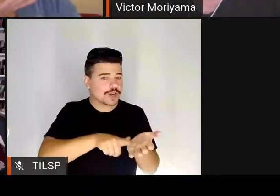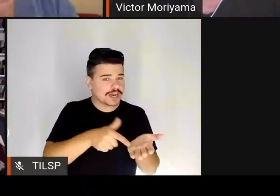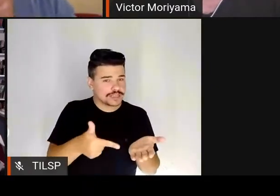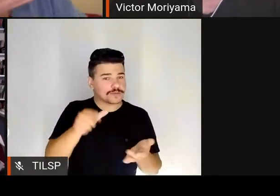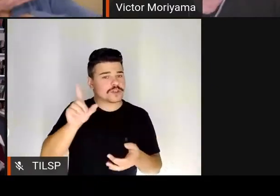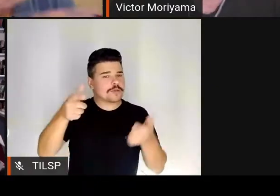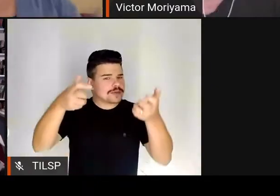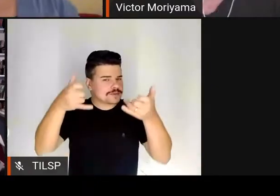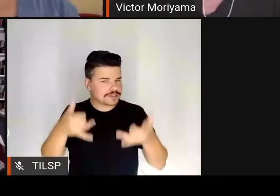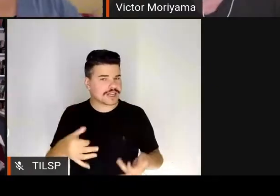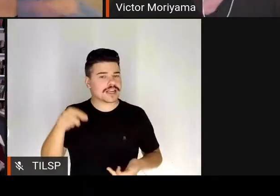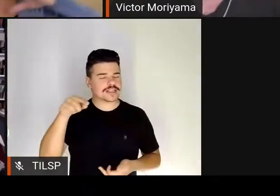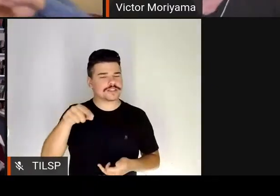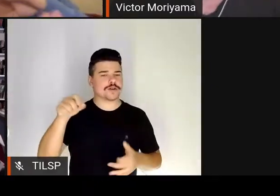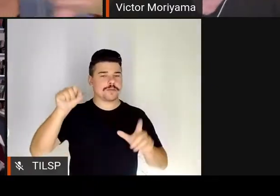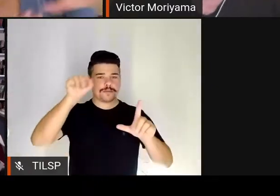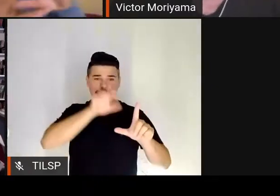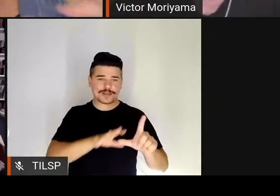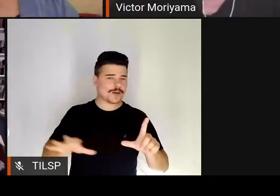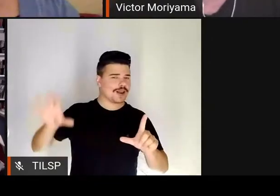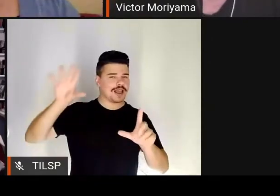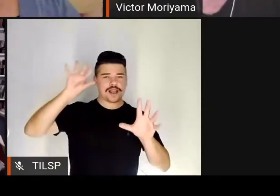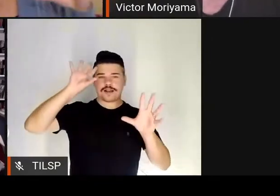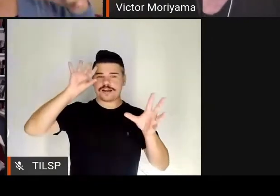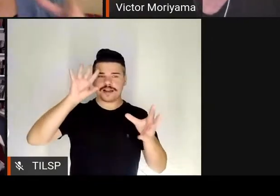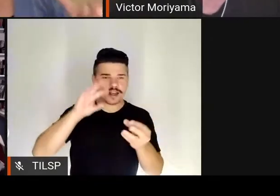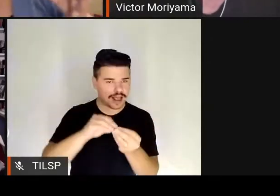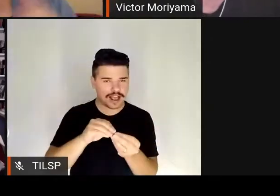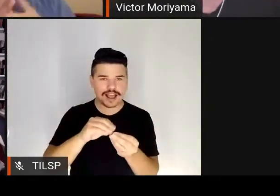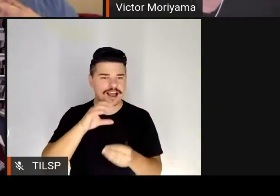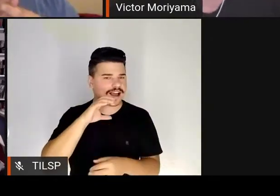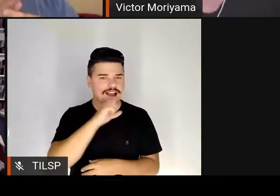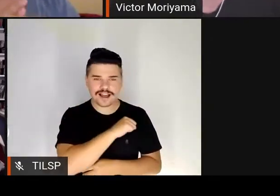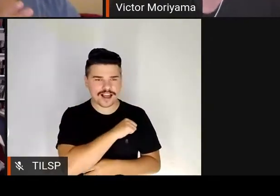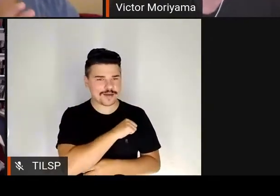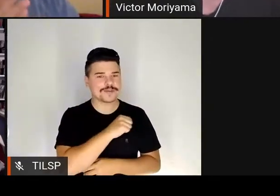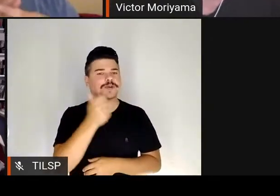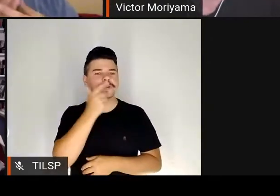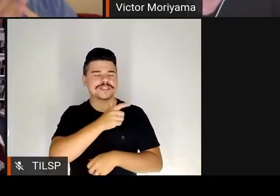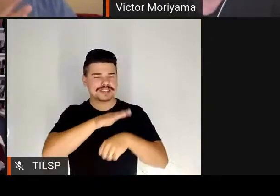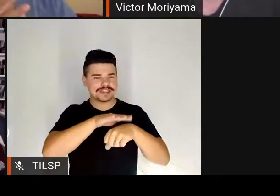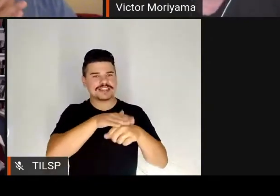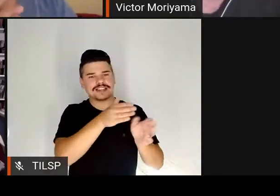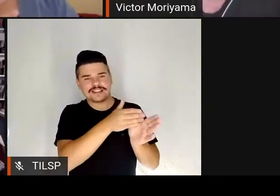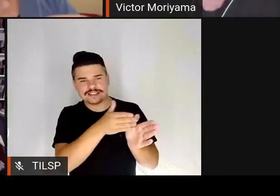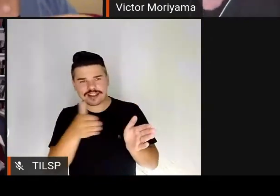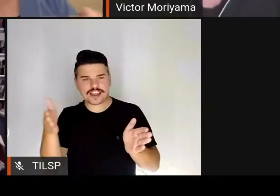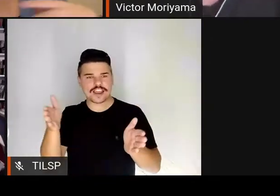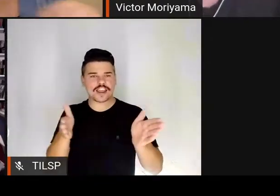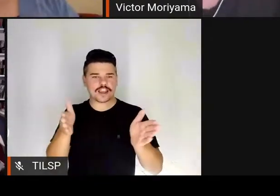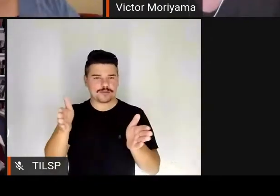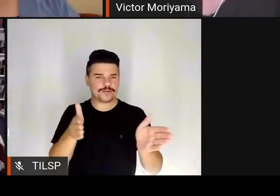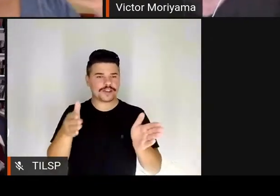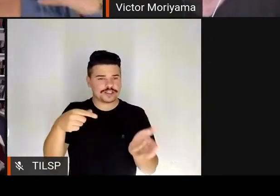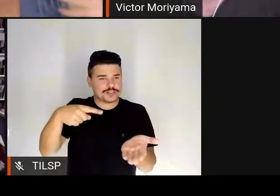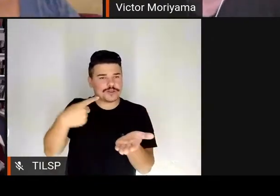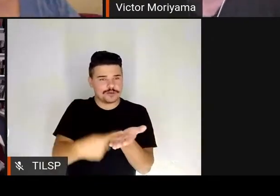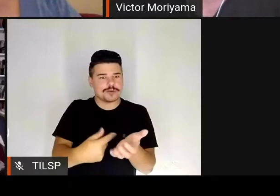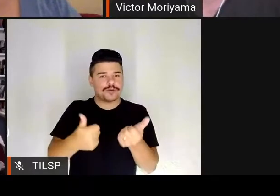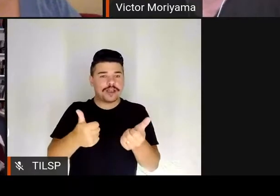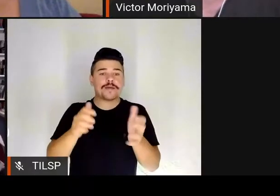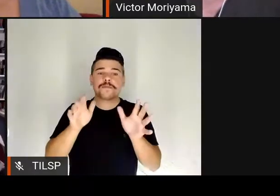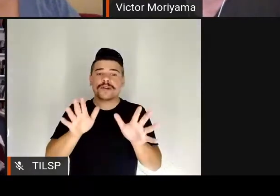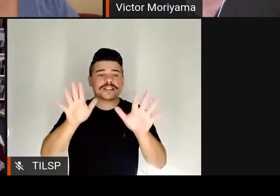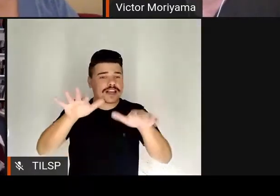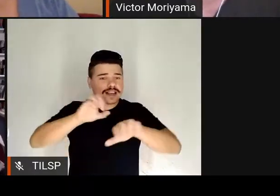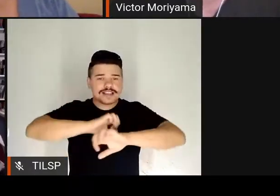um panorama bem geral, bem rápido, para eu ficar dentro do tempo que a gente combinou, mas para dar uma